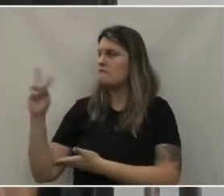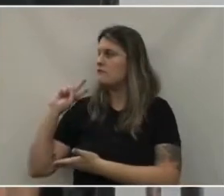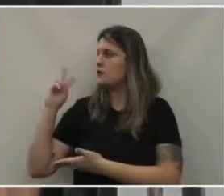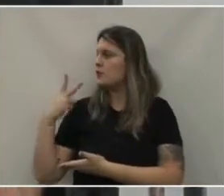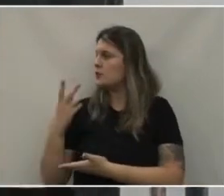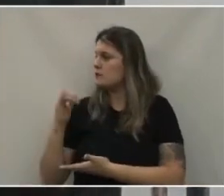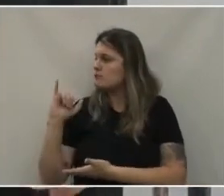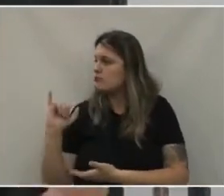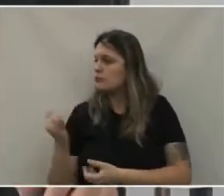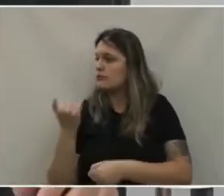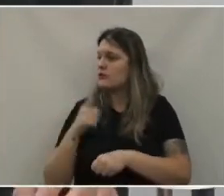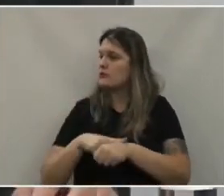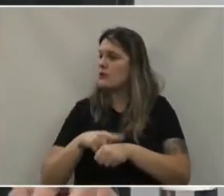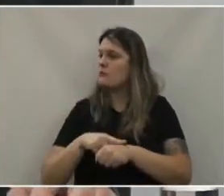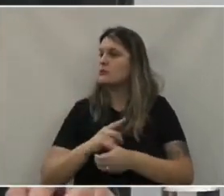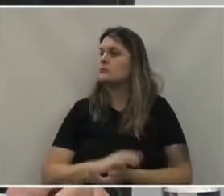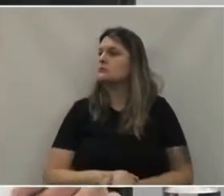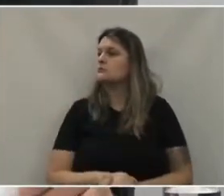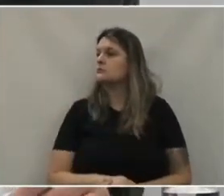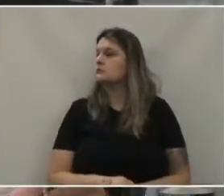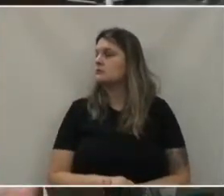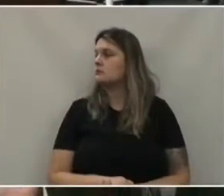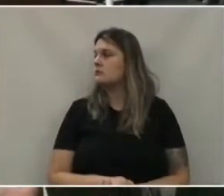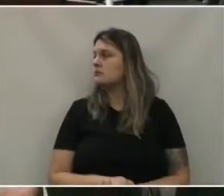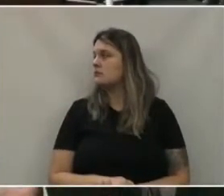nobres vereadores que desejarem fazer o uso.